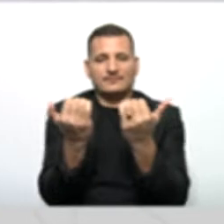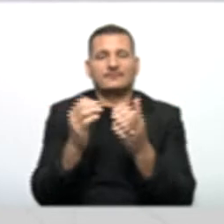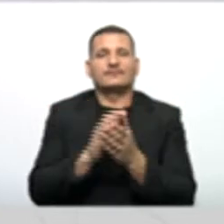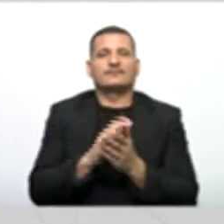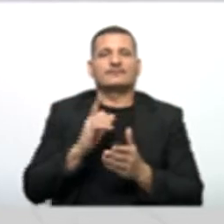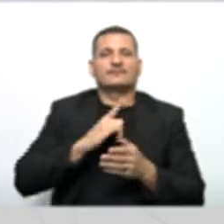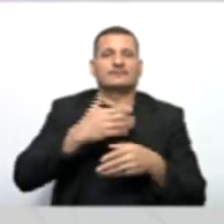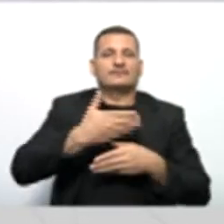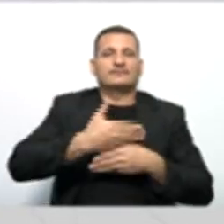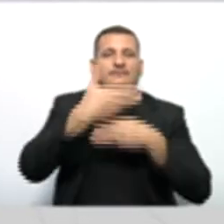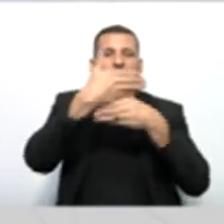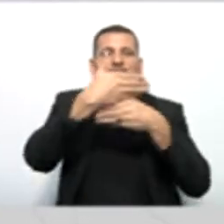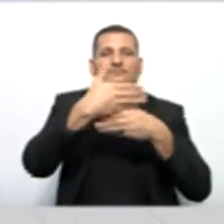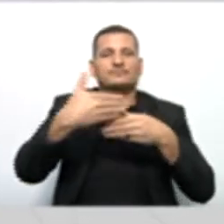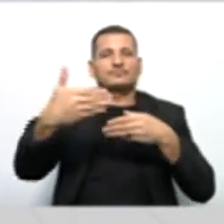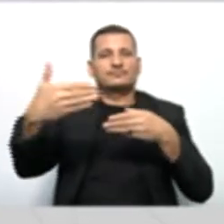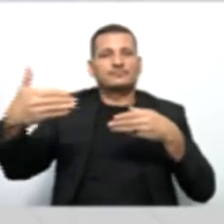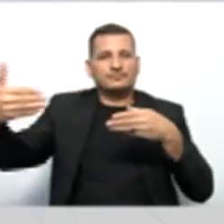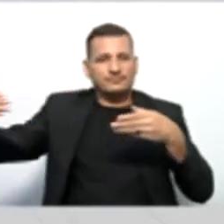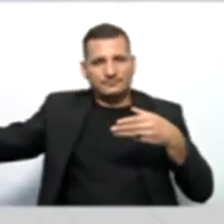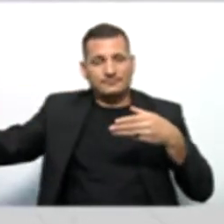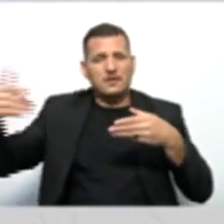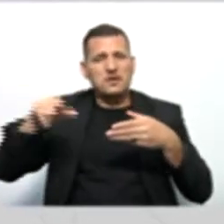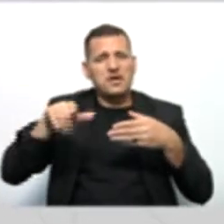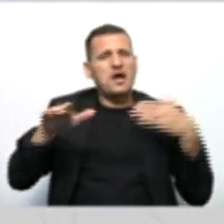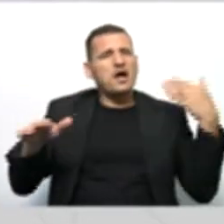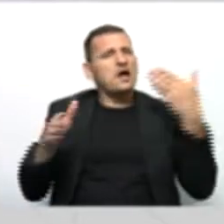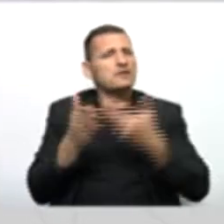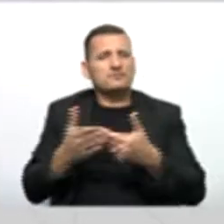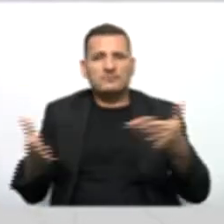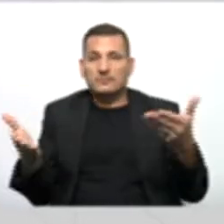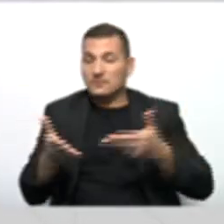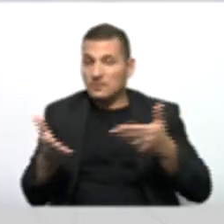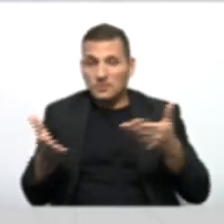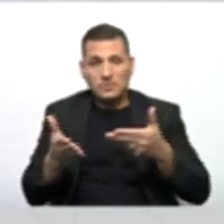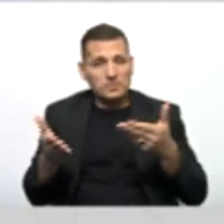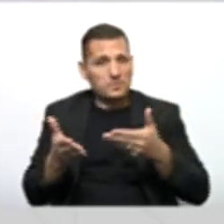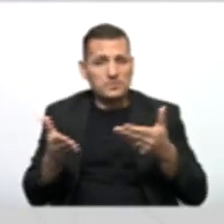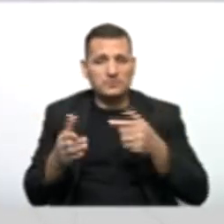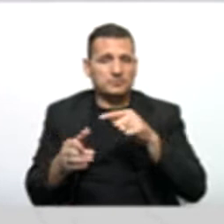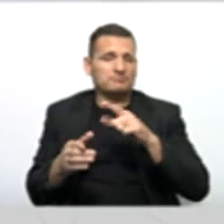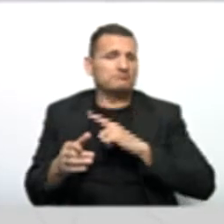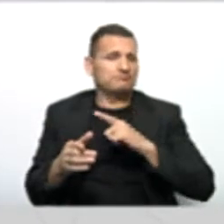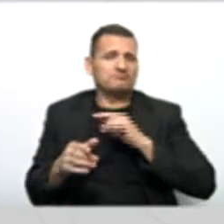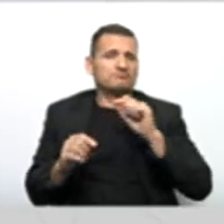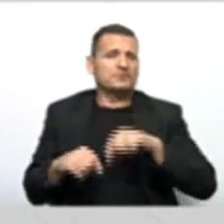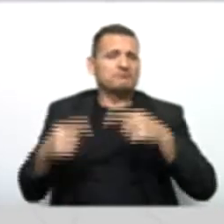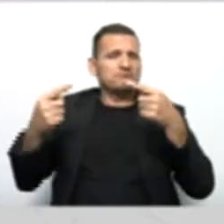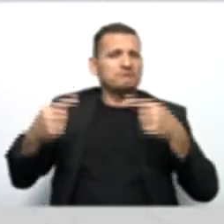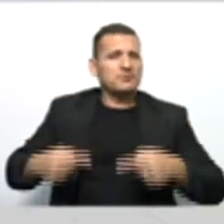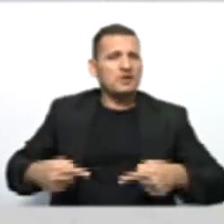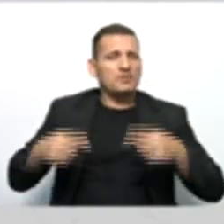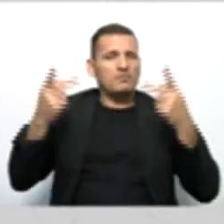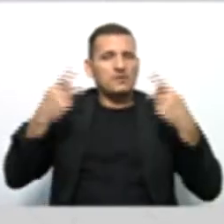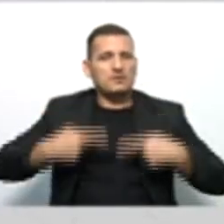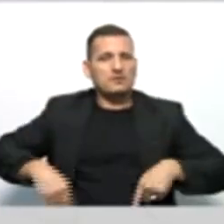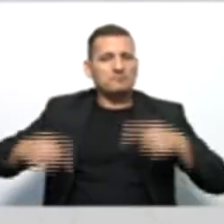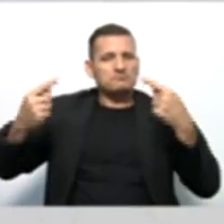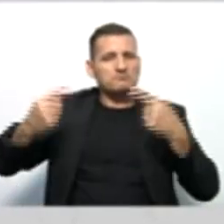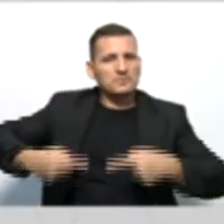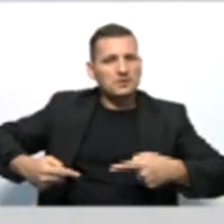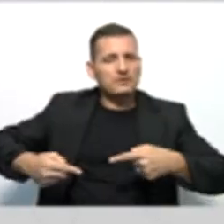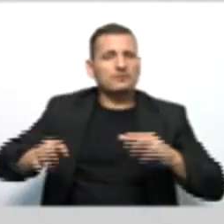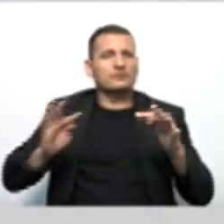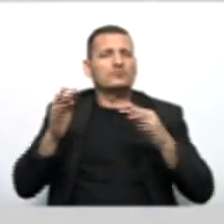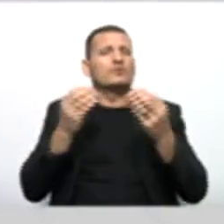China, são projetos aí que até hoje desafiam as tecnologias, né? Desafiam a humanidade, os profissionais dessa área. Como